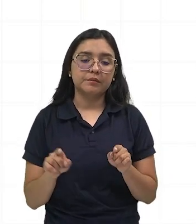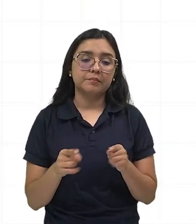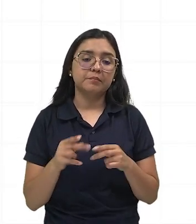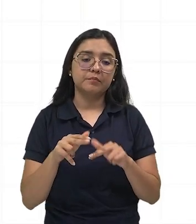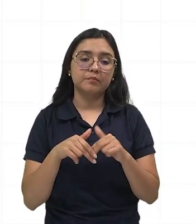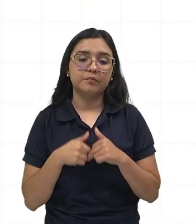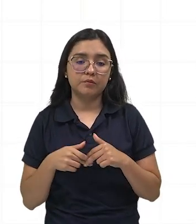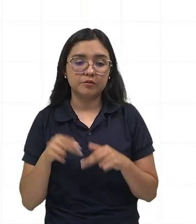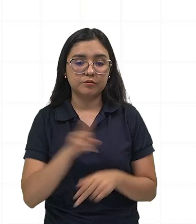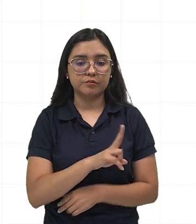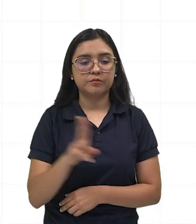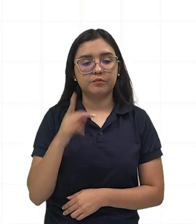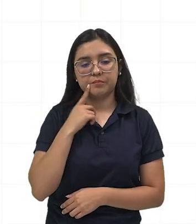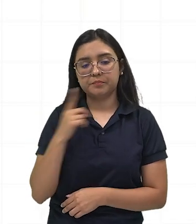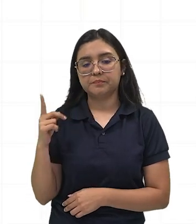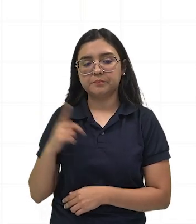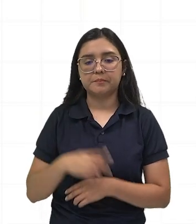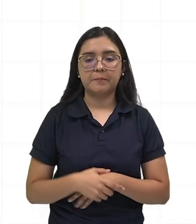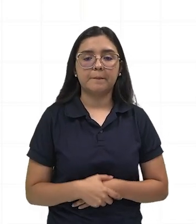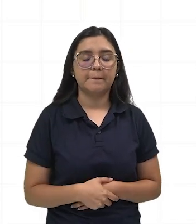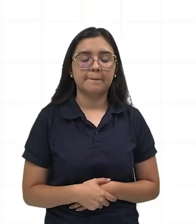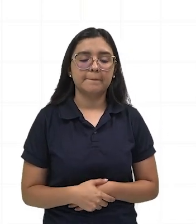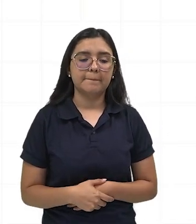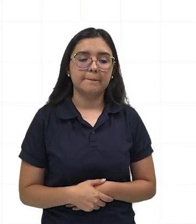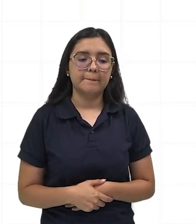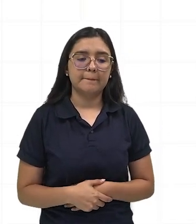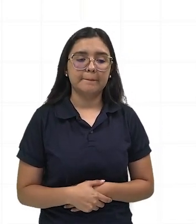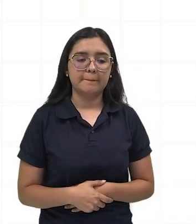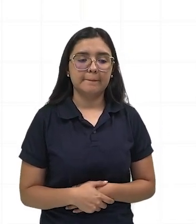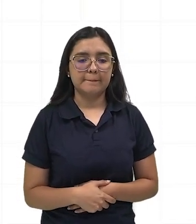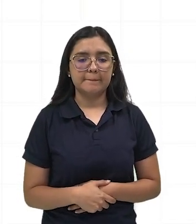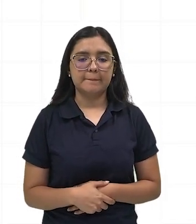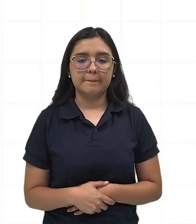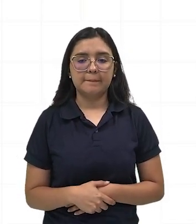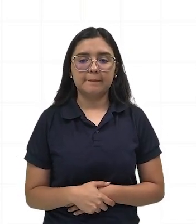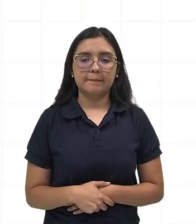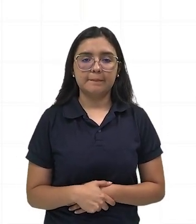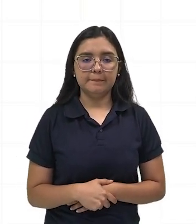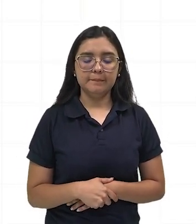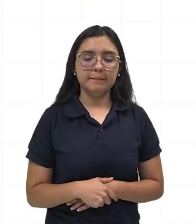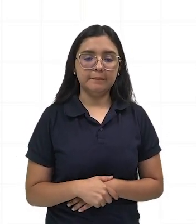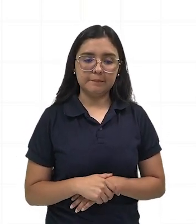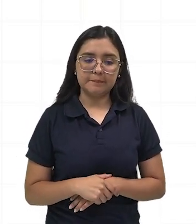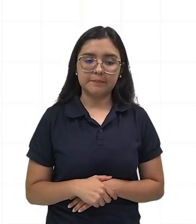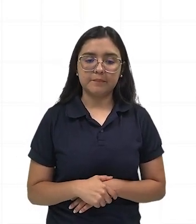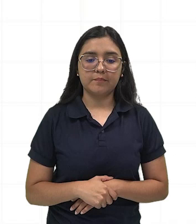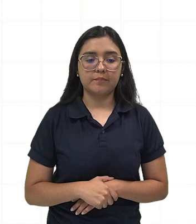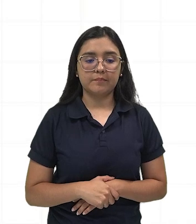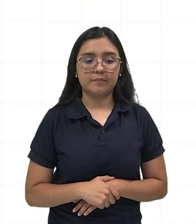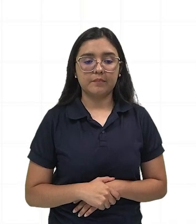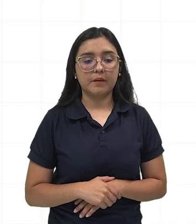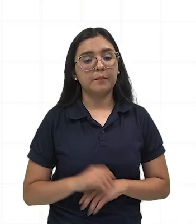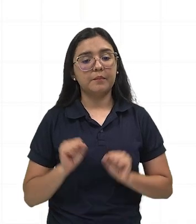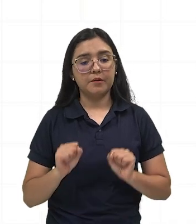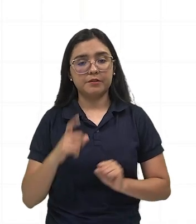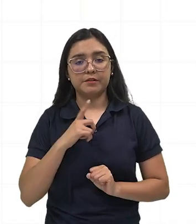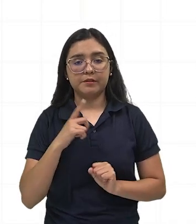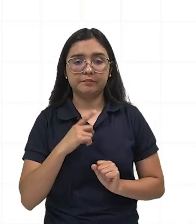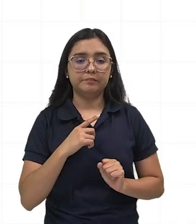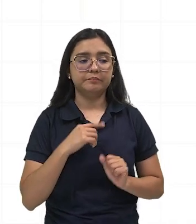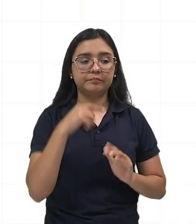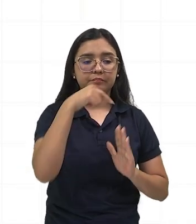que ela é chamada de inversamente proporcional. Olha. Você pode ter essa situação,